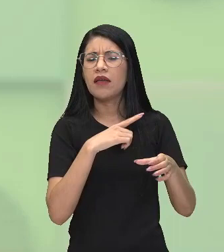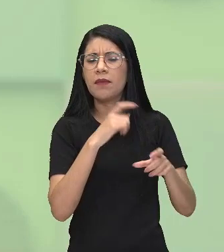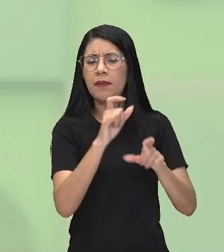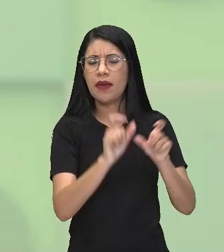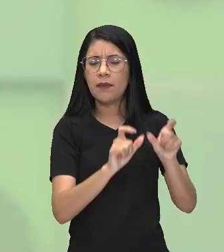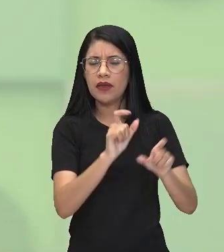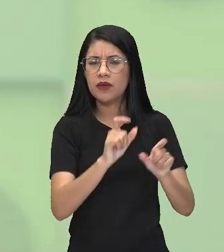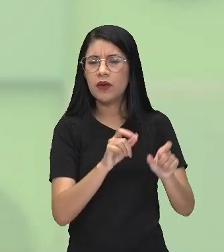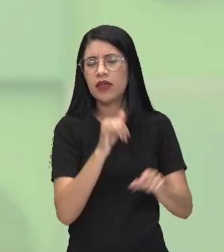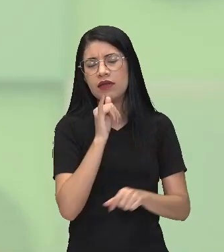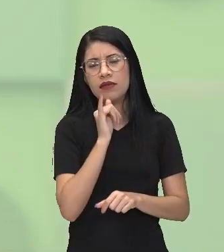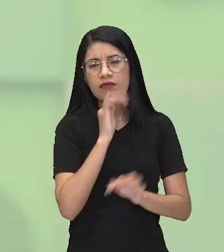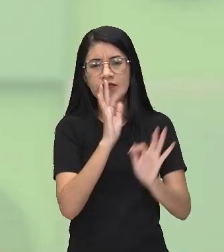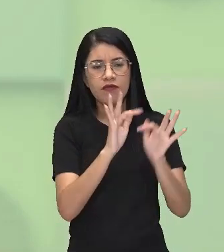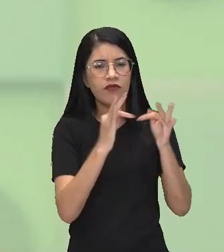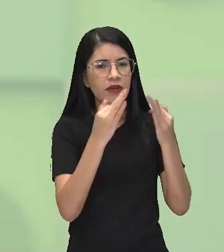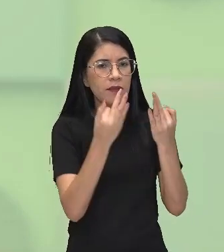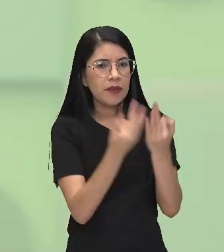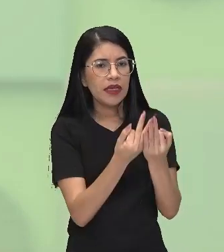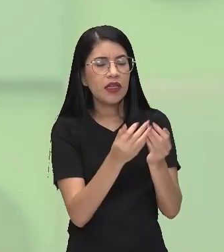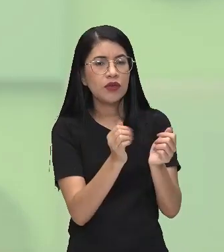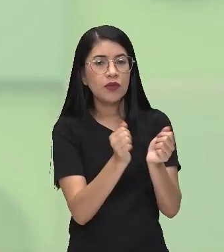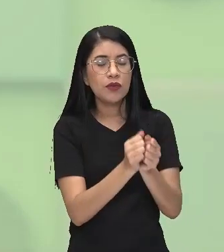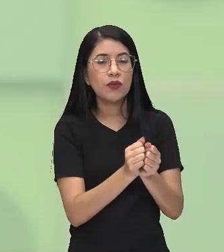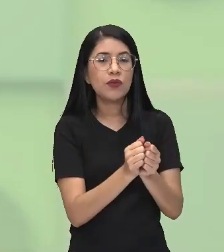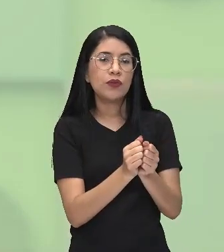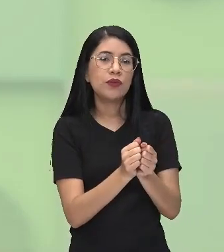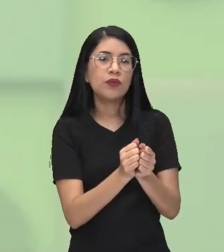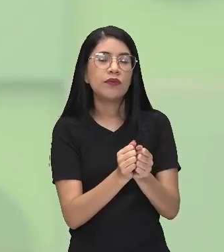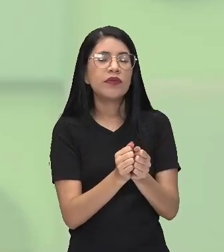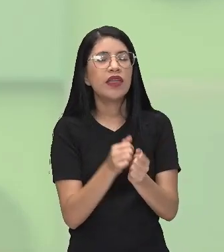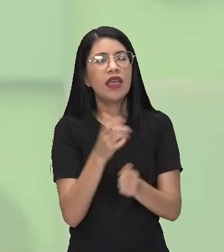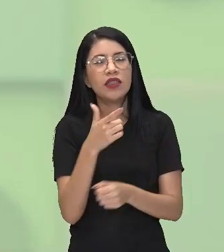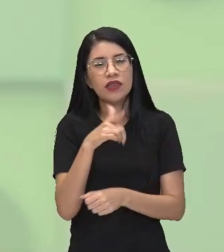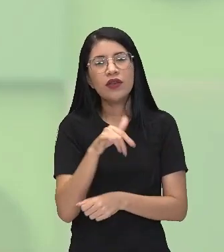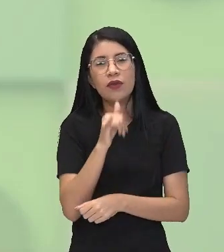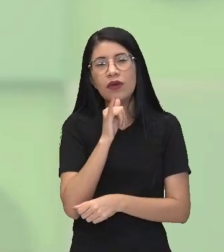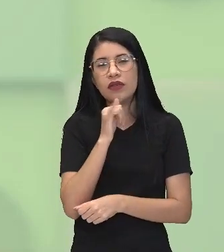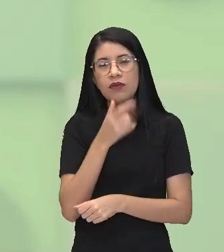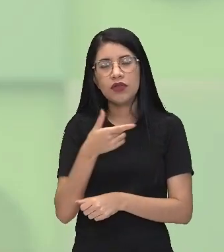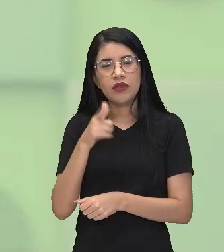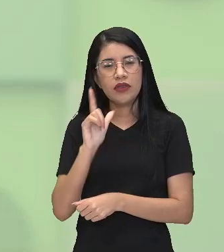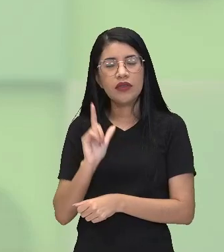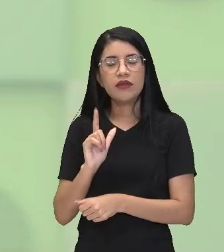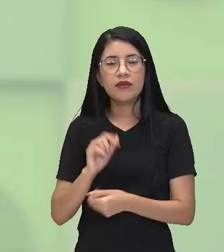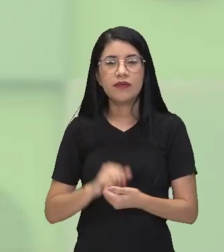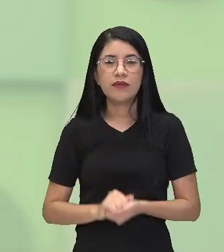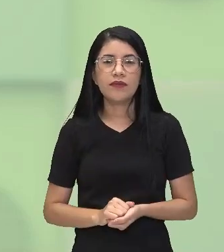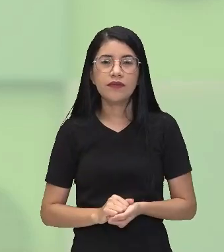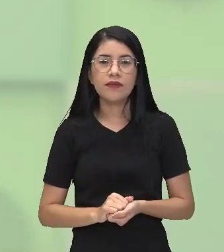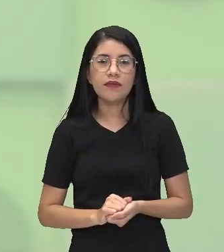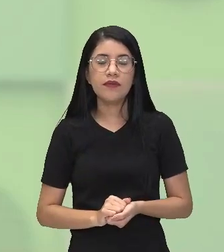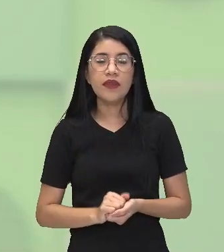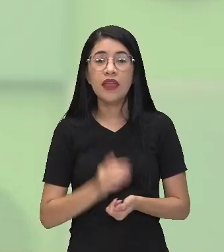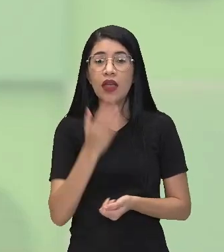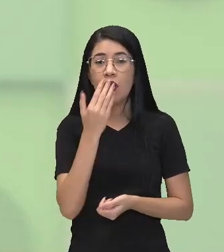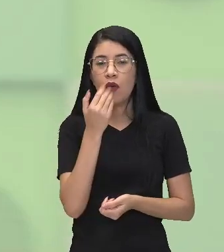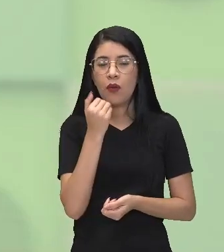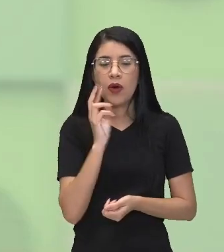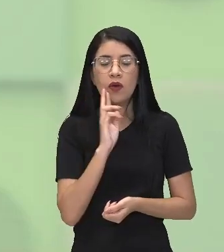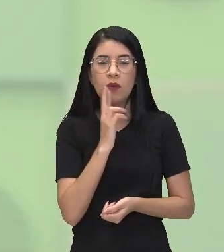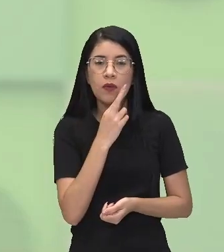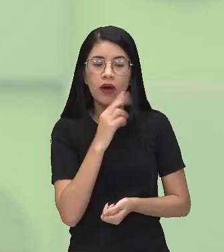por exemplo, que consumiram, eu vou repetir o exemplo que eu apresentei para vocês, eles consumiram uma comida de um